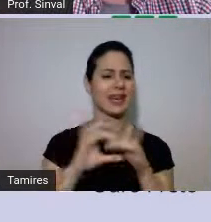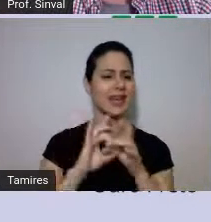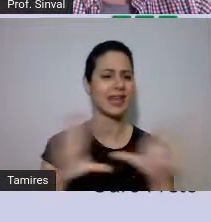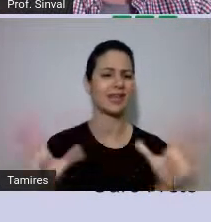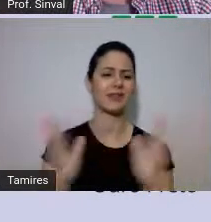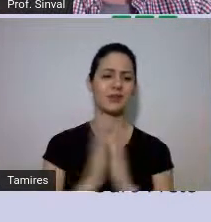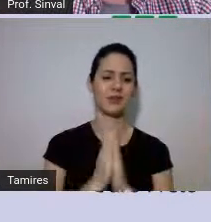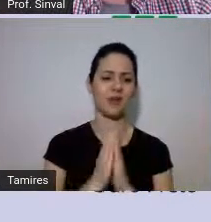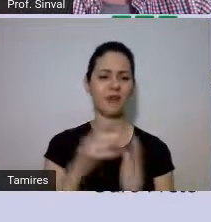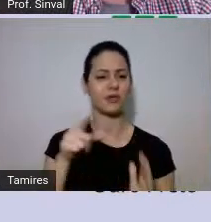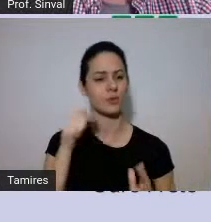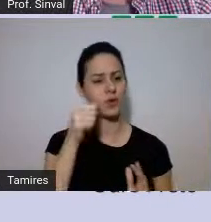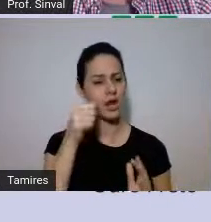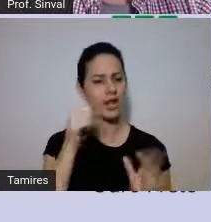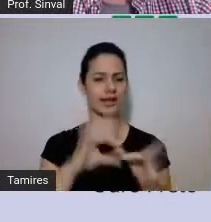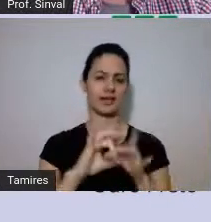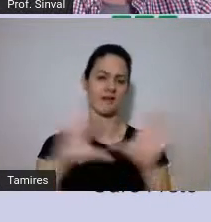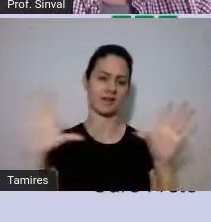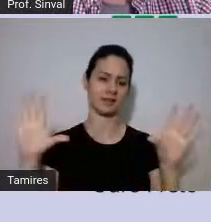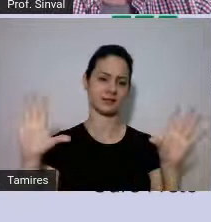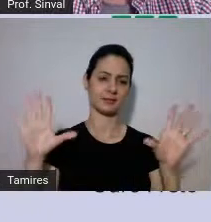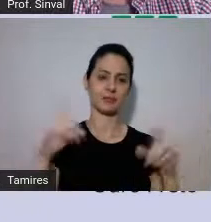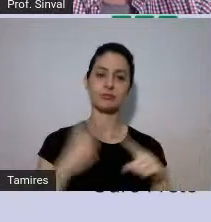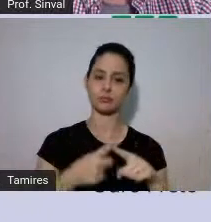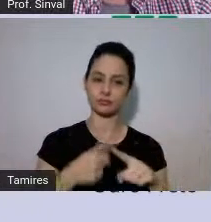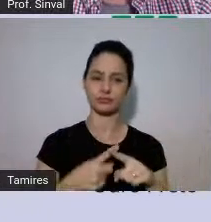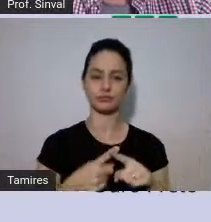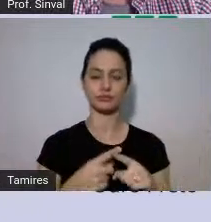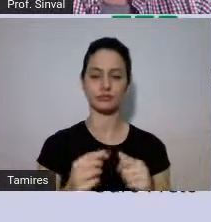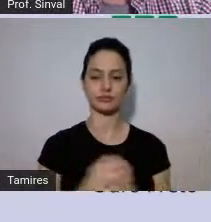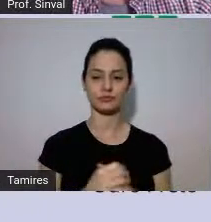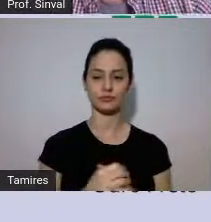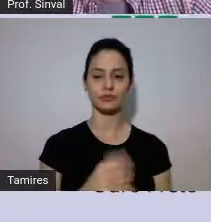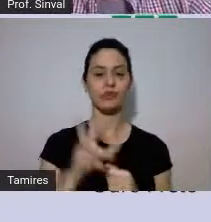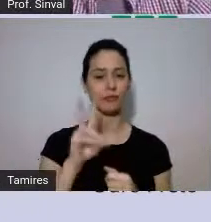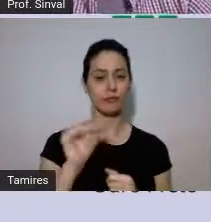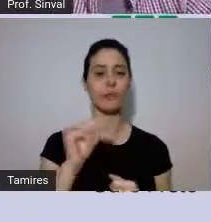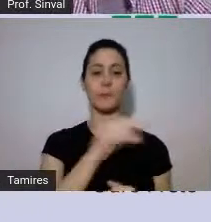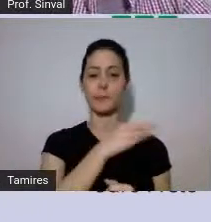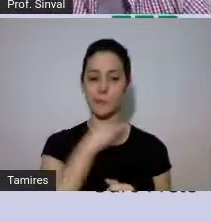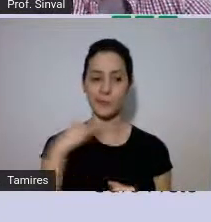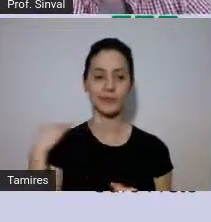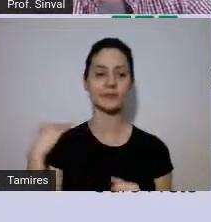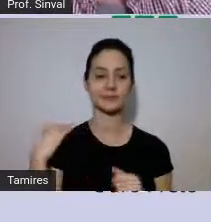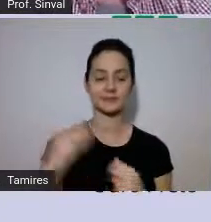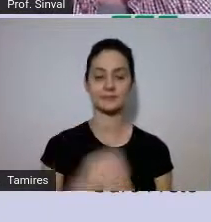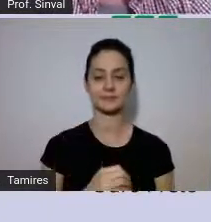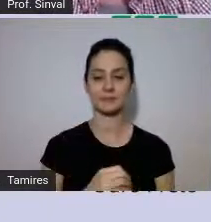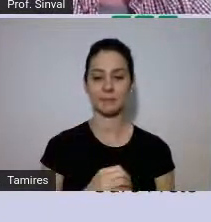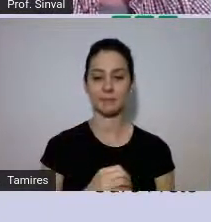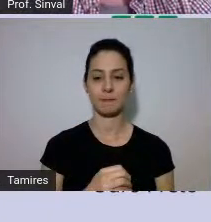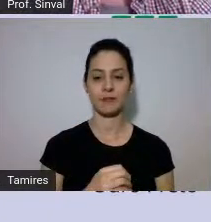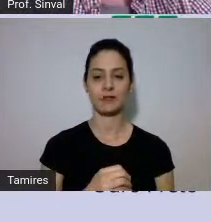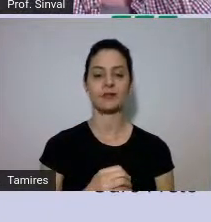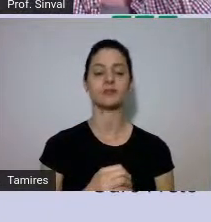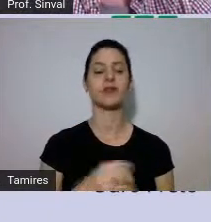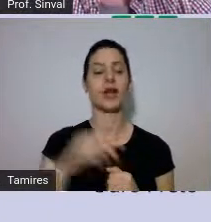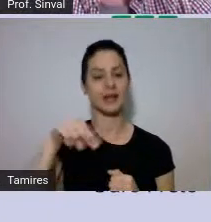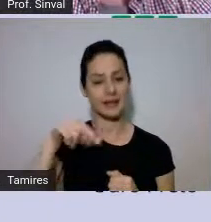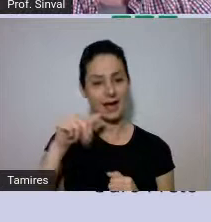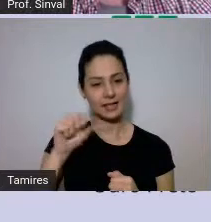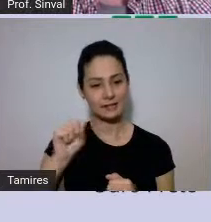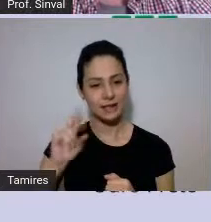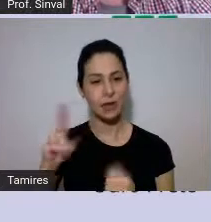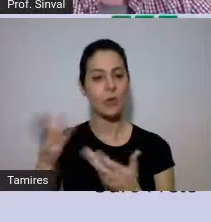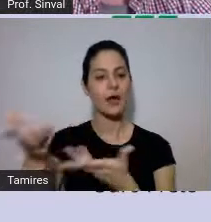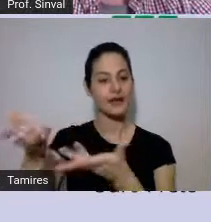dessa mulher, que estava, inclusive, condenada à morte. E no momento em que Nassau recebe essas mulheres, ele